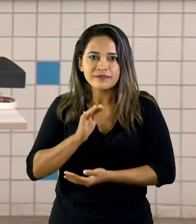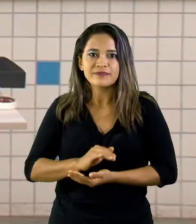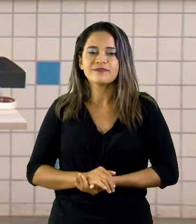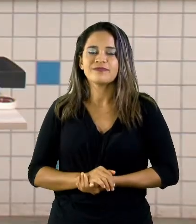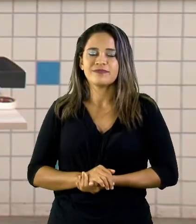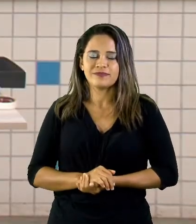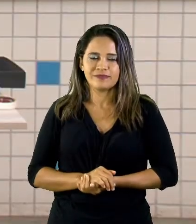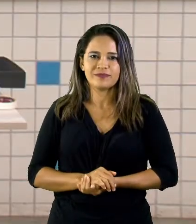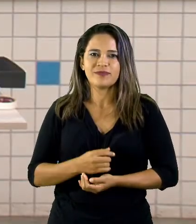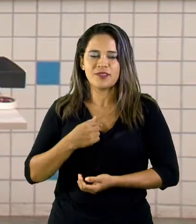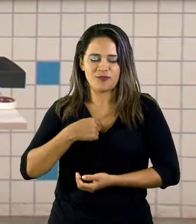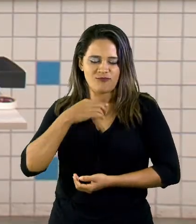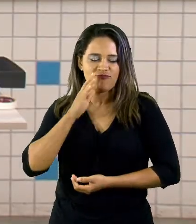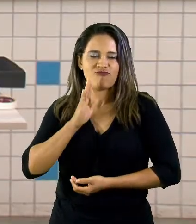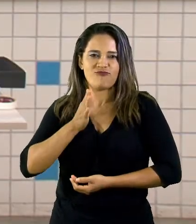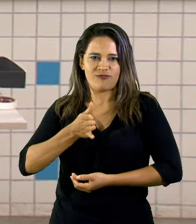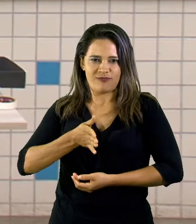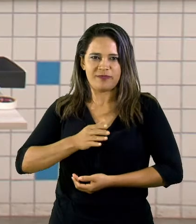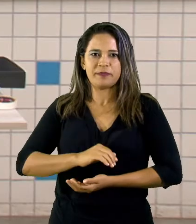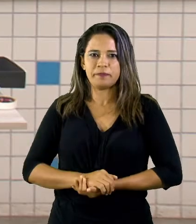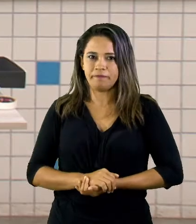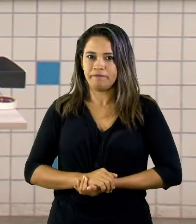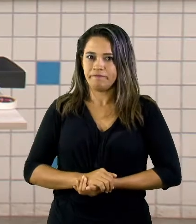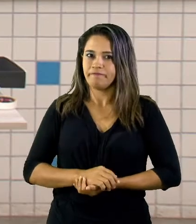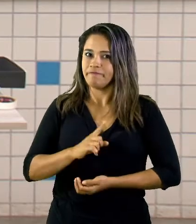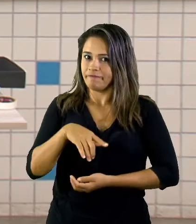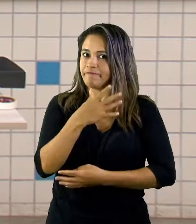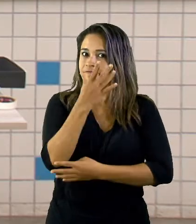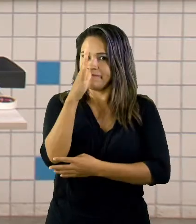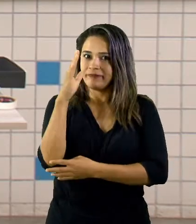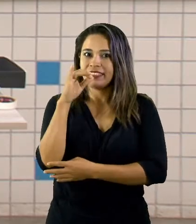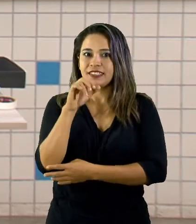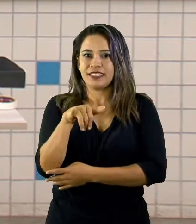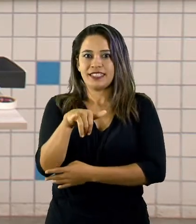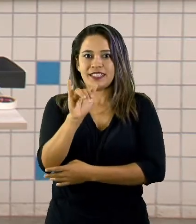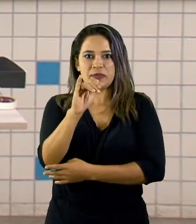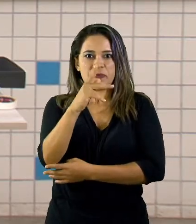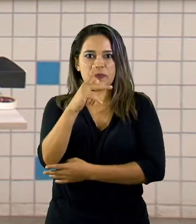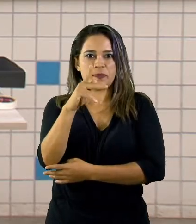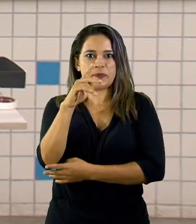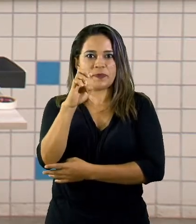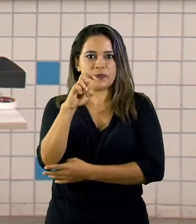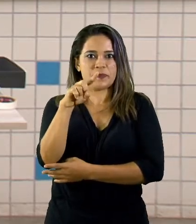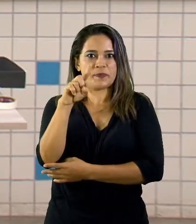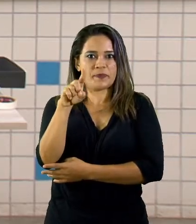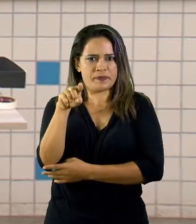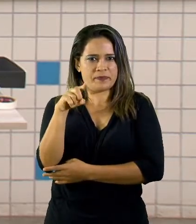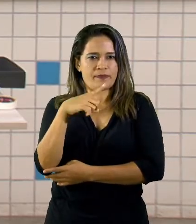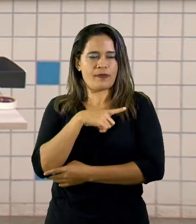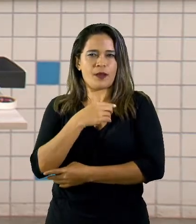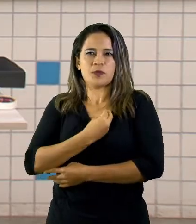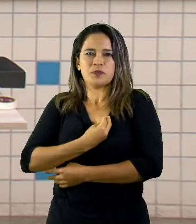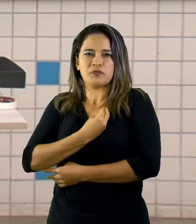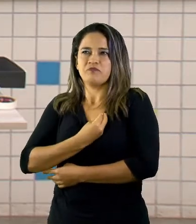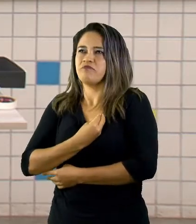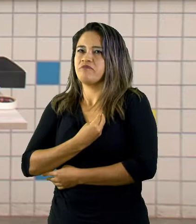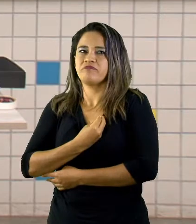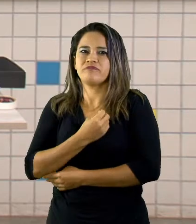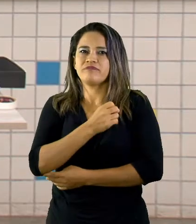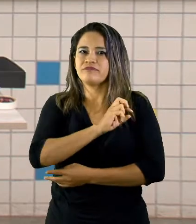Pois é, eu já. Essa árvore é o ipê. Ela existe em vários